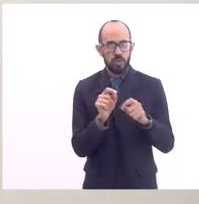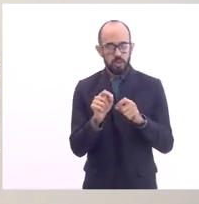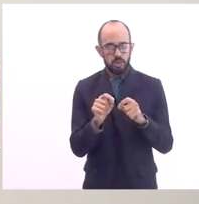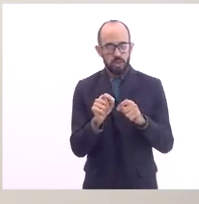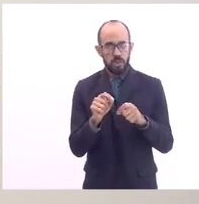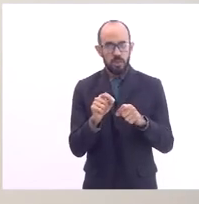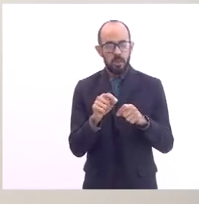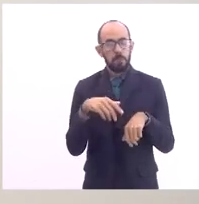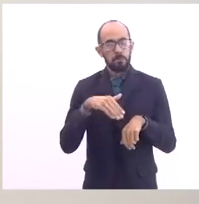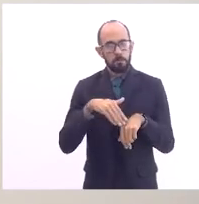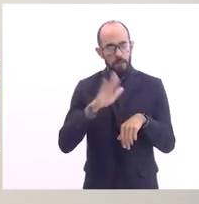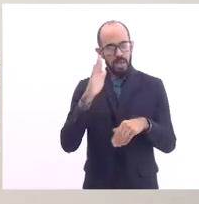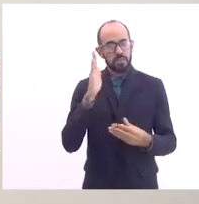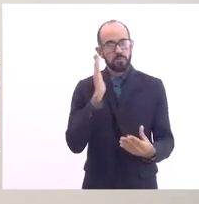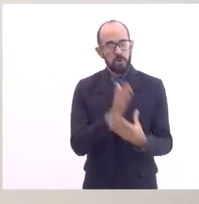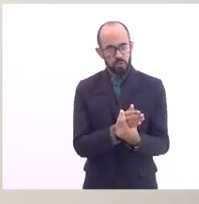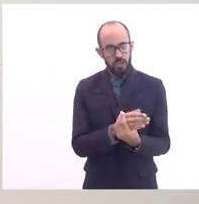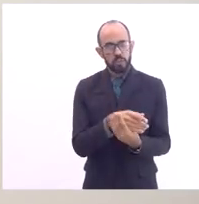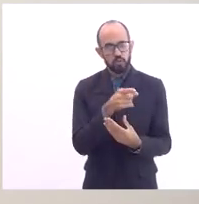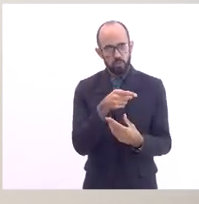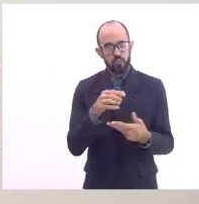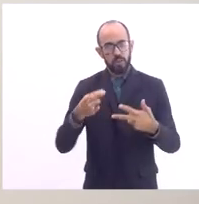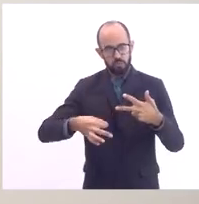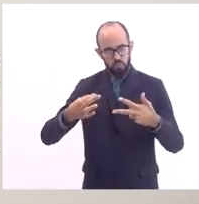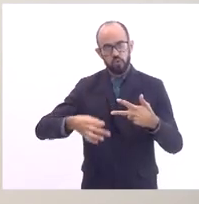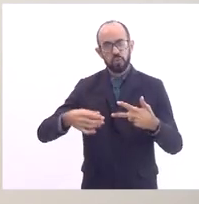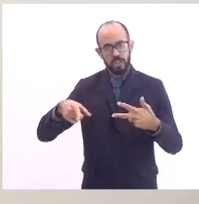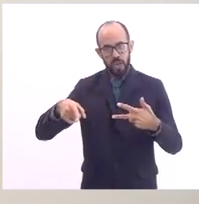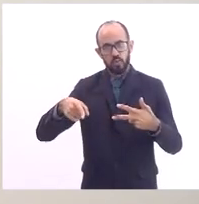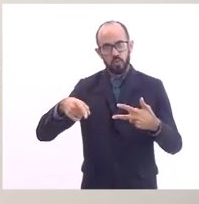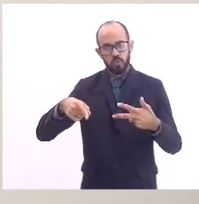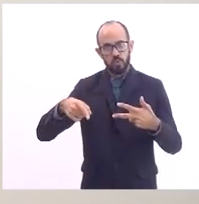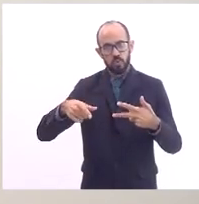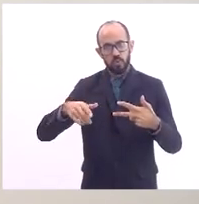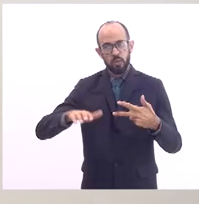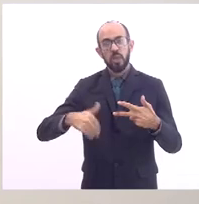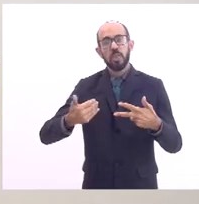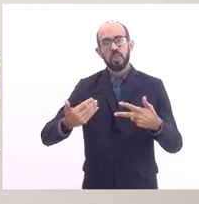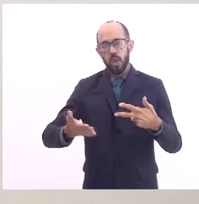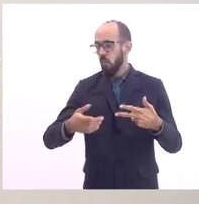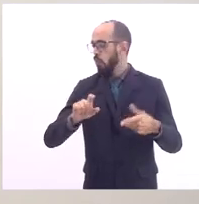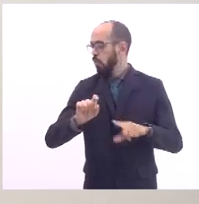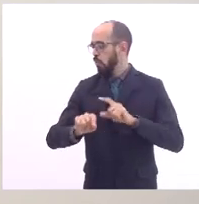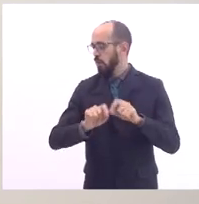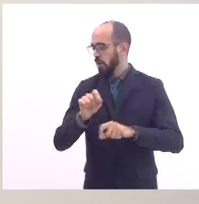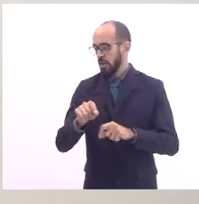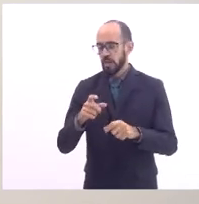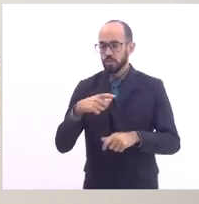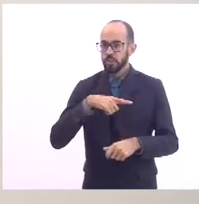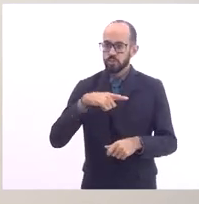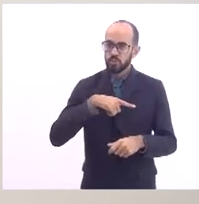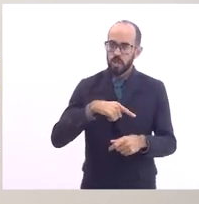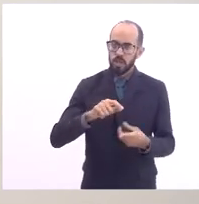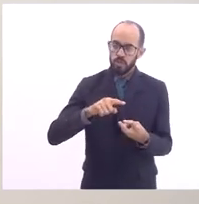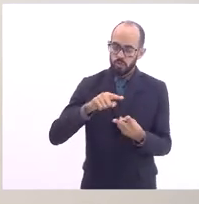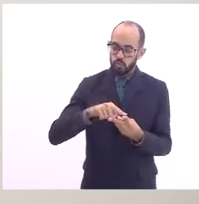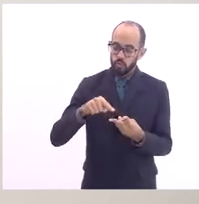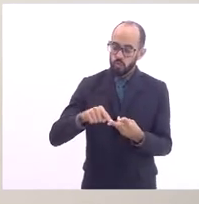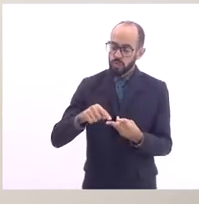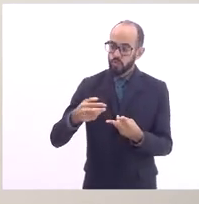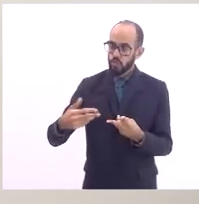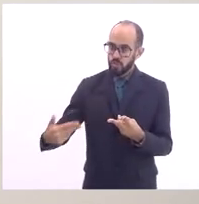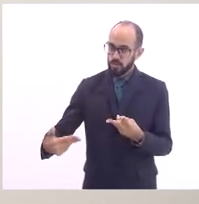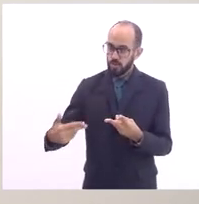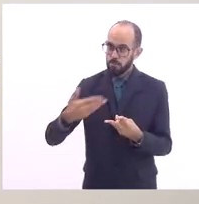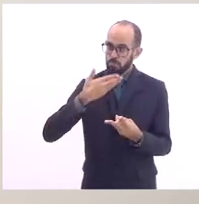em muitos casos, na busca pelo judiciário. Pois bem, então, nós temos aí, acho que, duas vertentes.